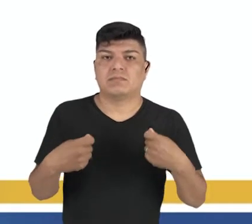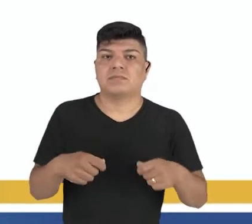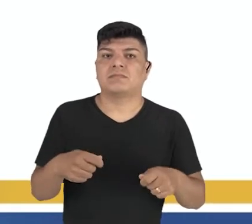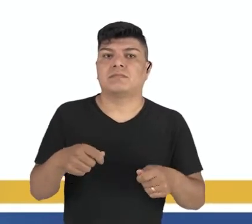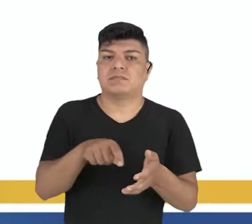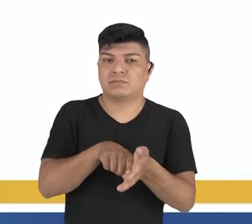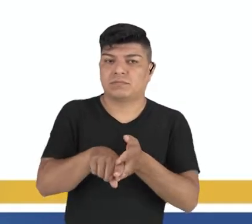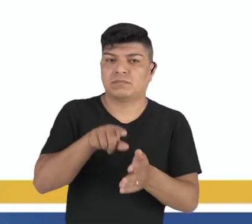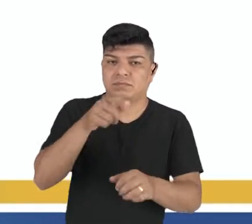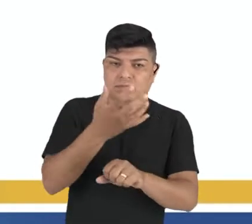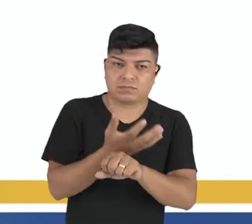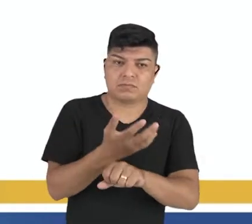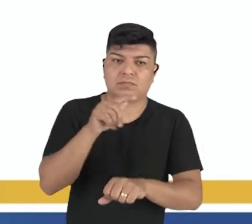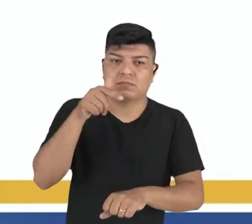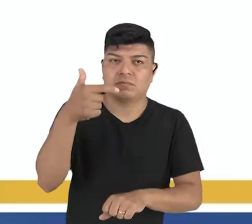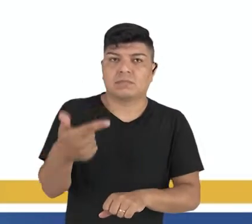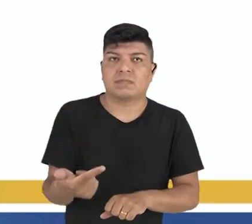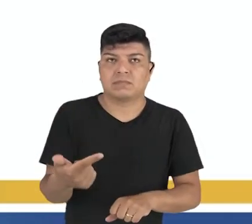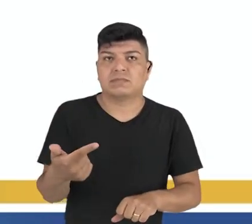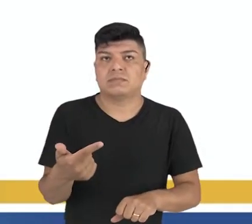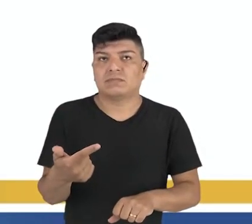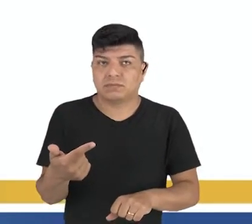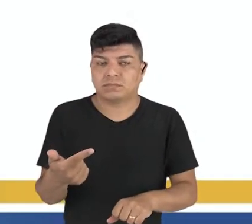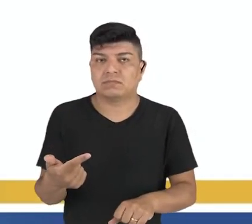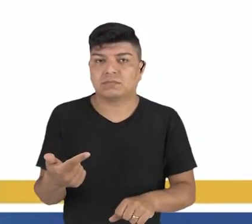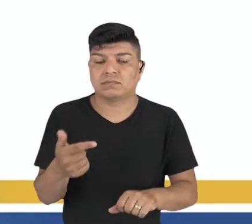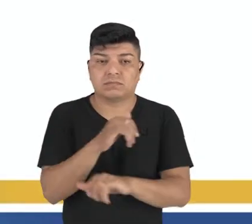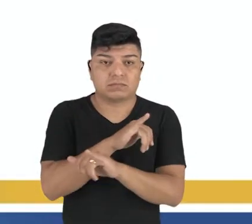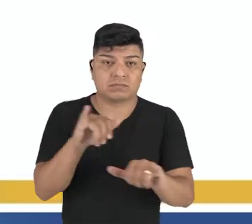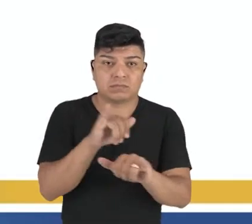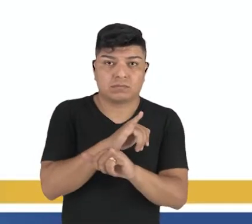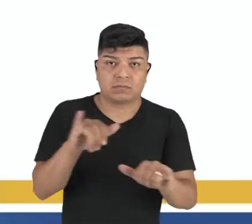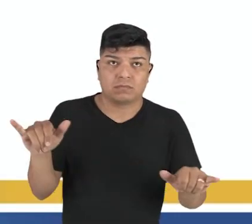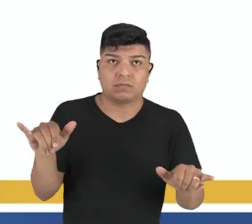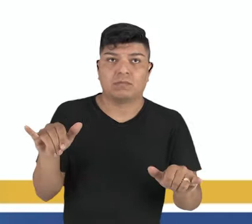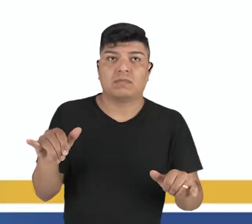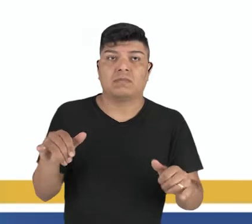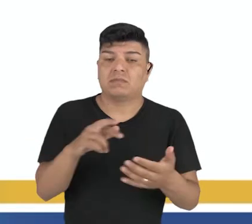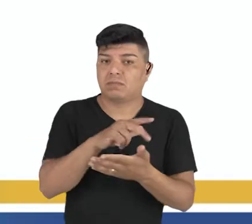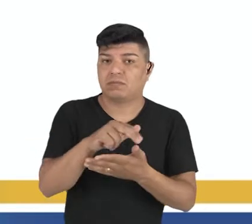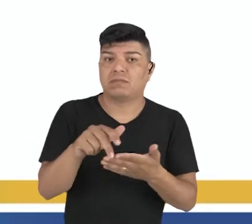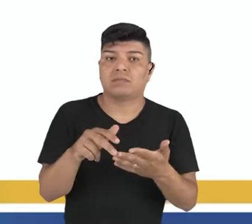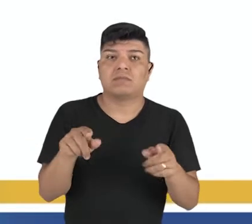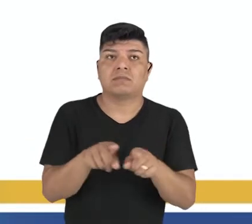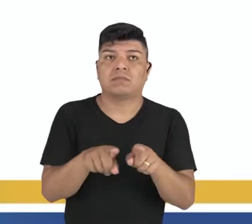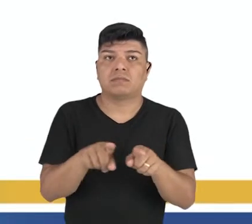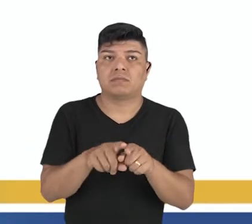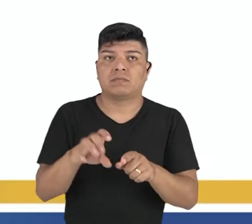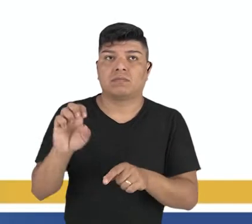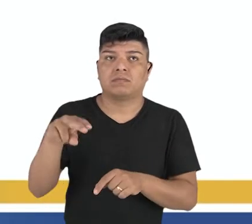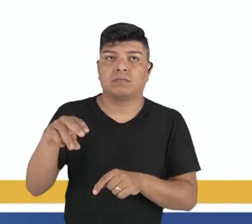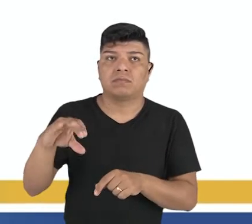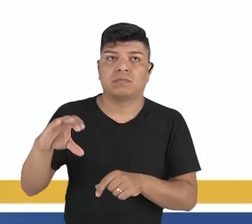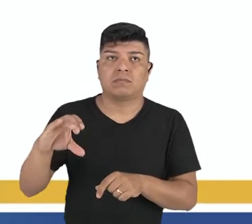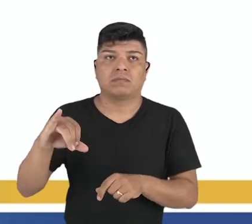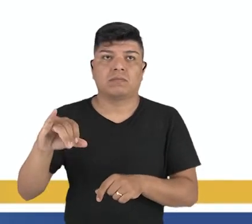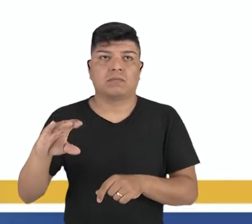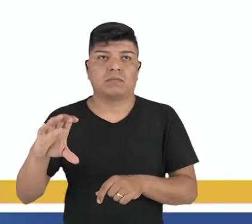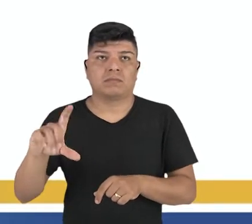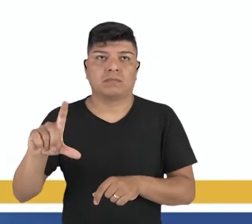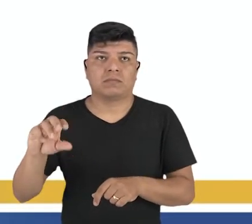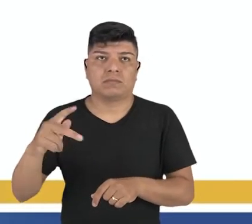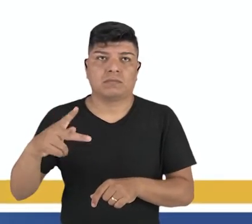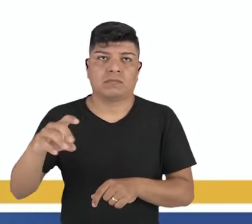outras disciplinas. São textos que trazem informações, textos enciclopédicos. É aqueles que vocês trazem os conceitos, né?